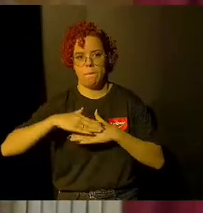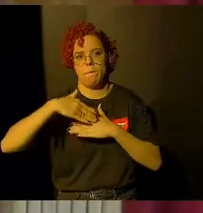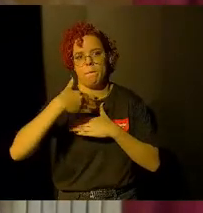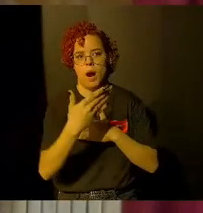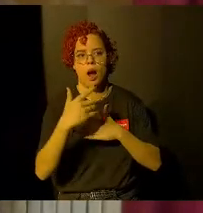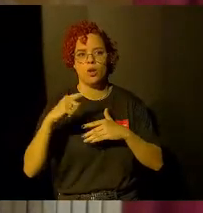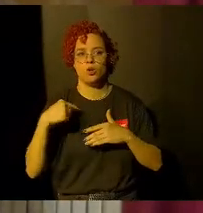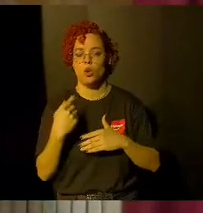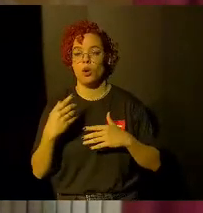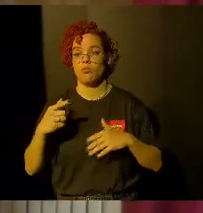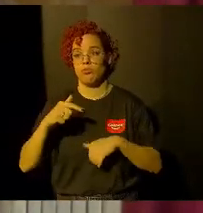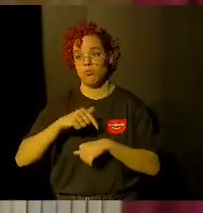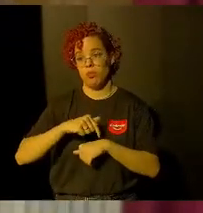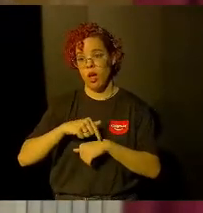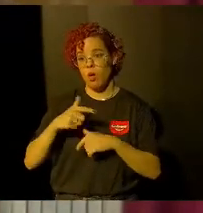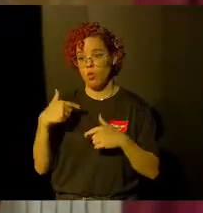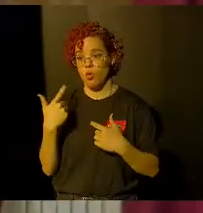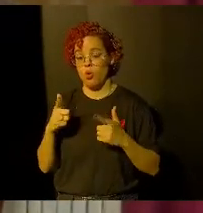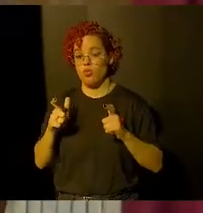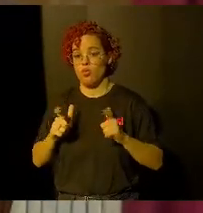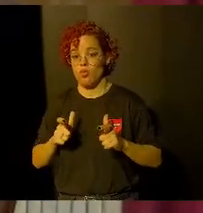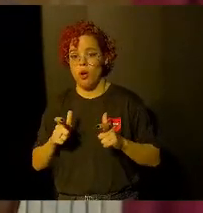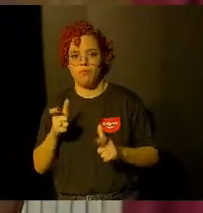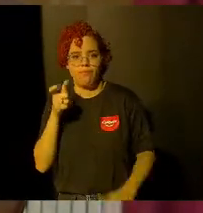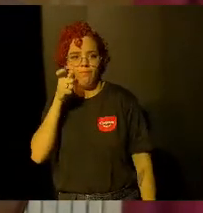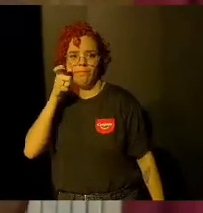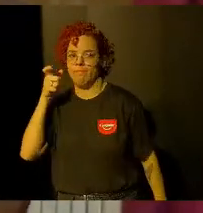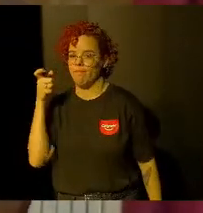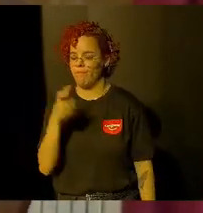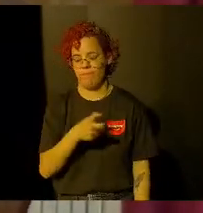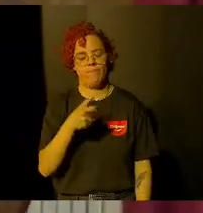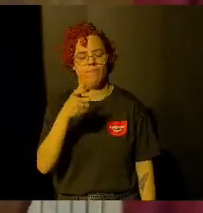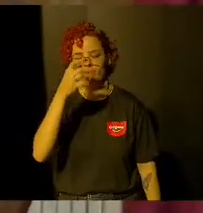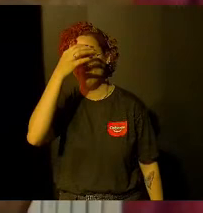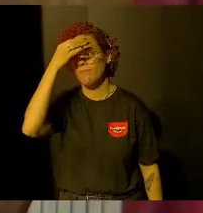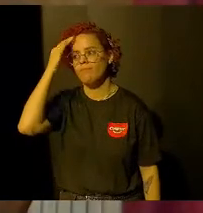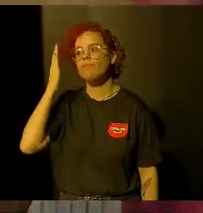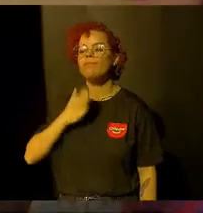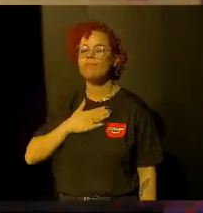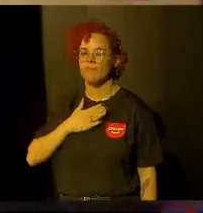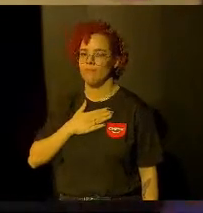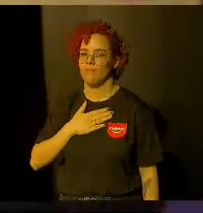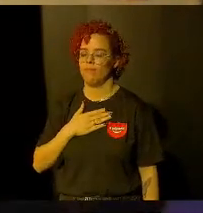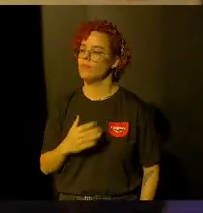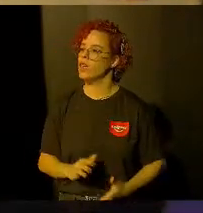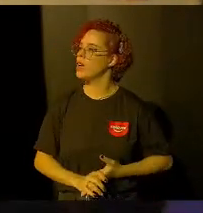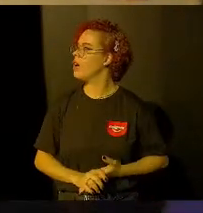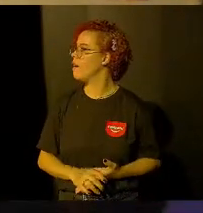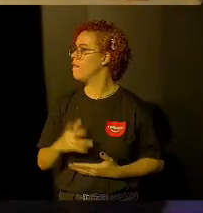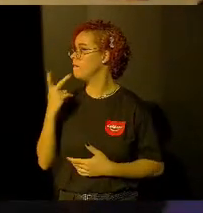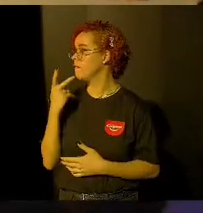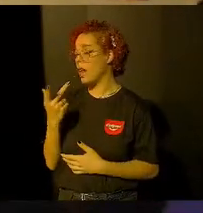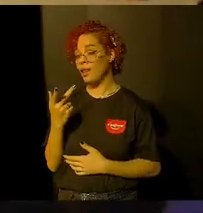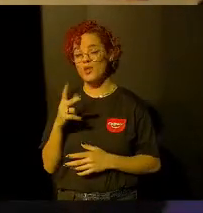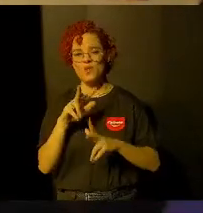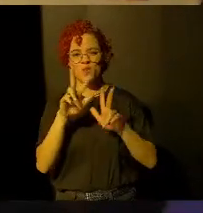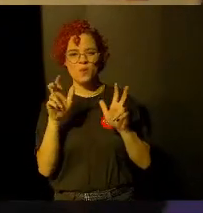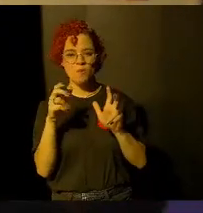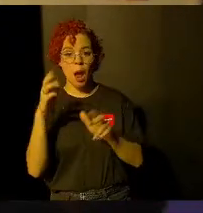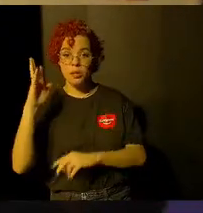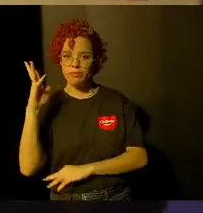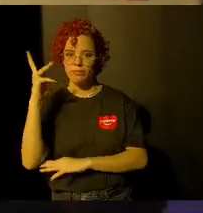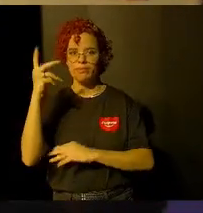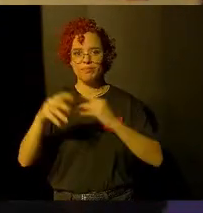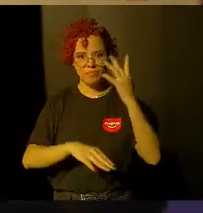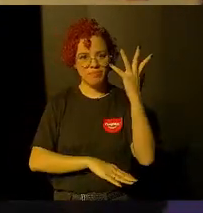nosso tempo do nosso lugar muito me interessa vocês estão falando esse lance das plantas eu